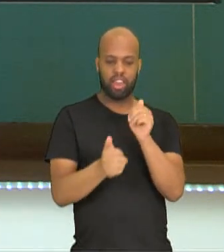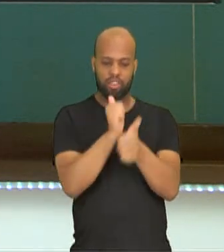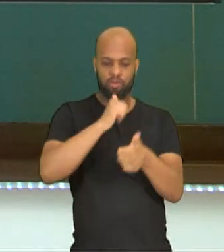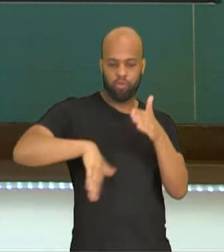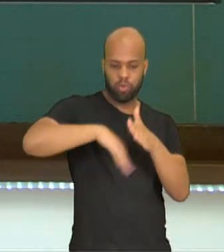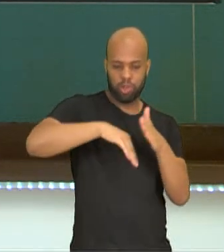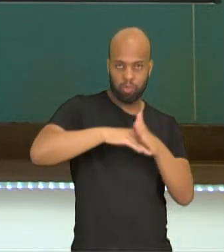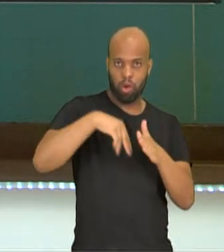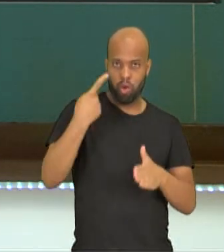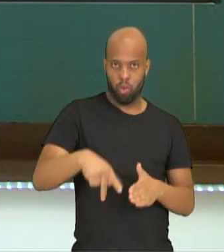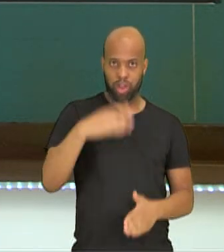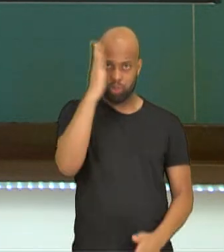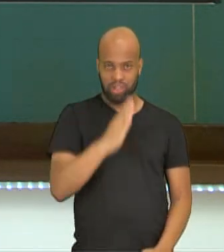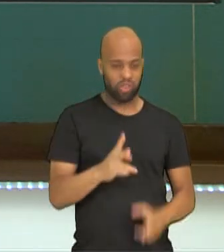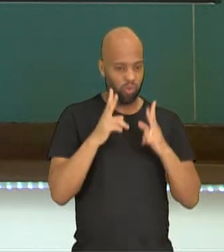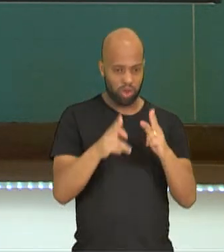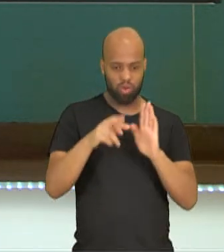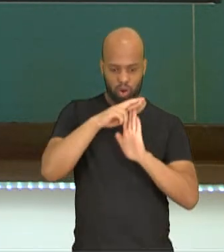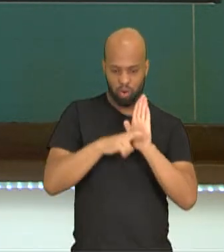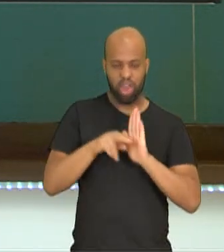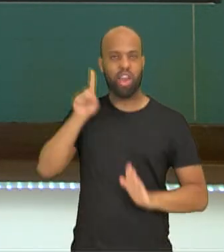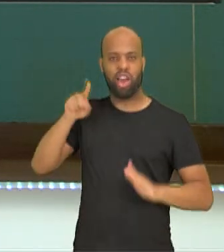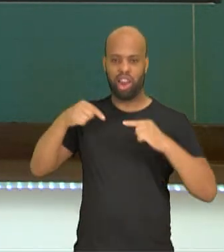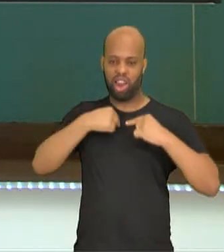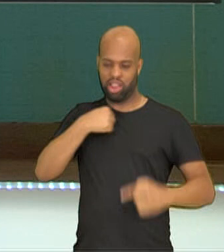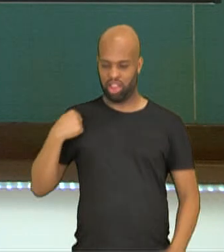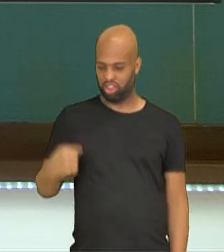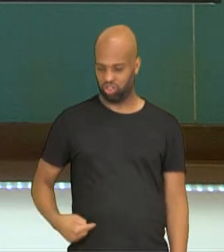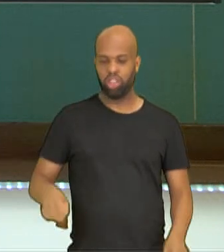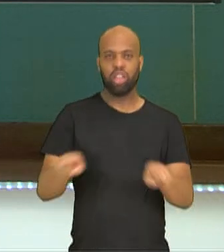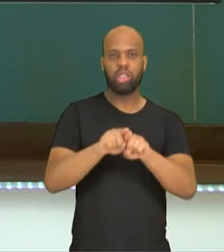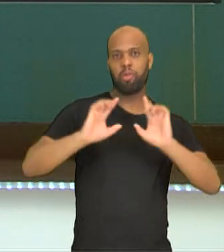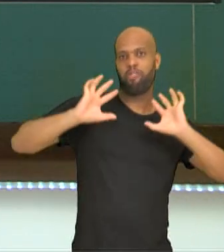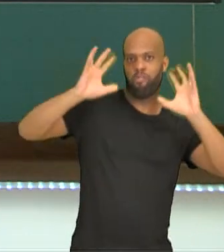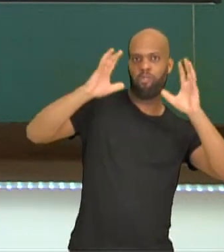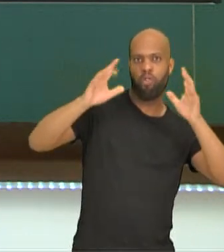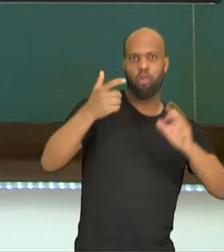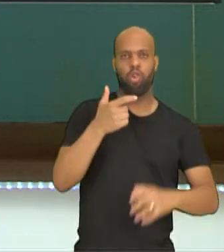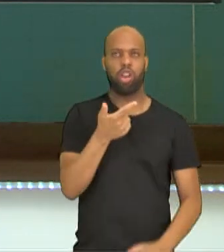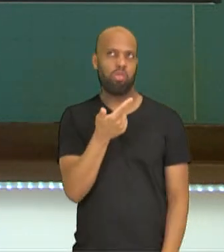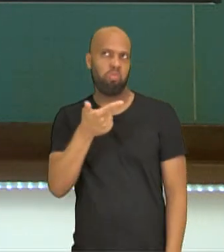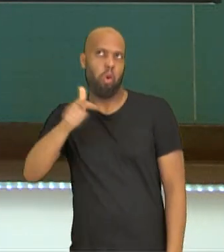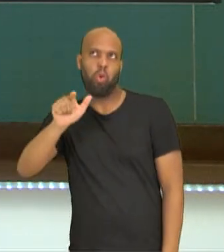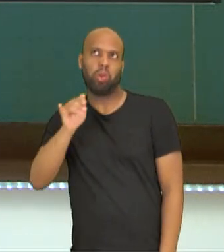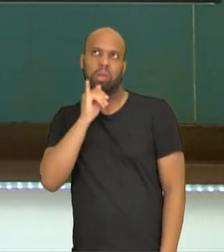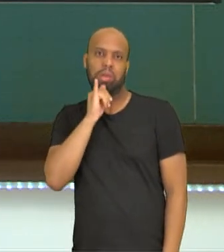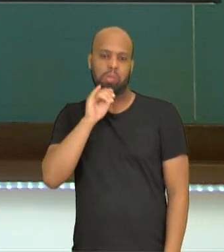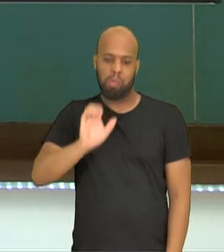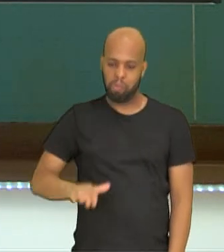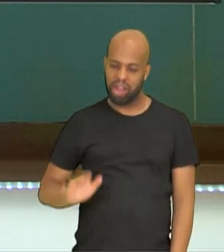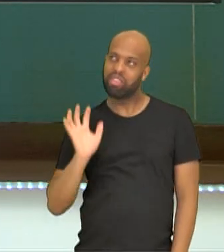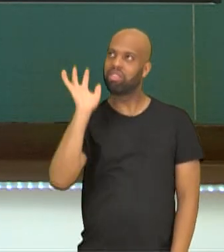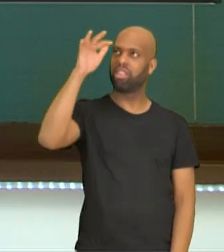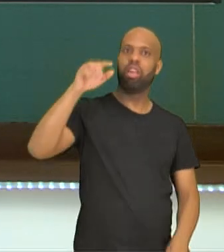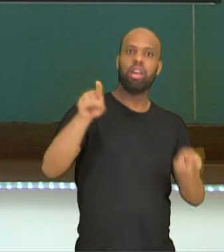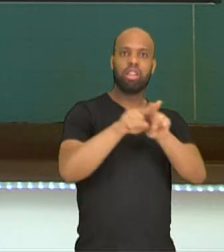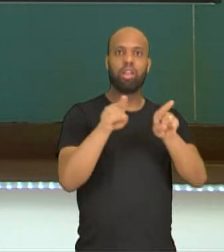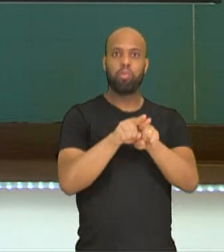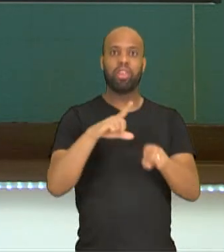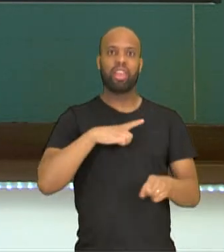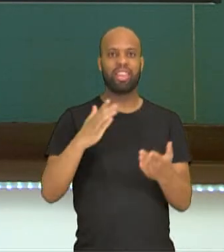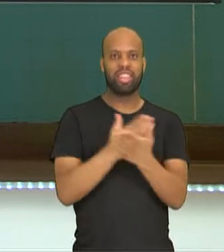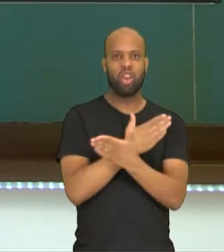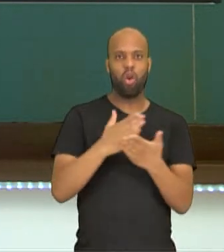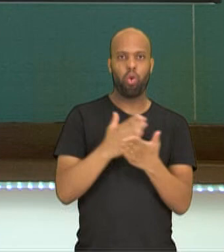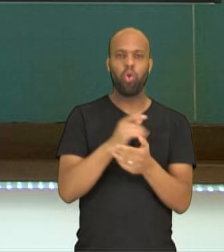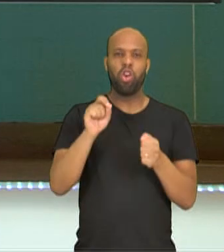futebol na China, a regra do vôlei, do basquete e de qualquer modalidade esportiva, assim como os gestos técnicos dos árbitros